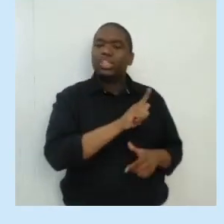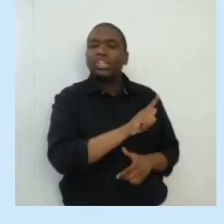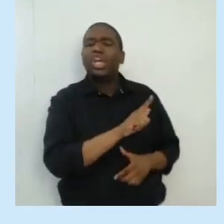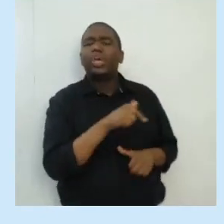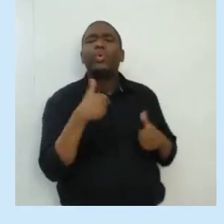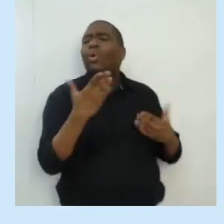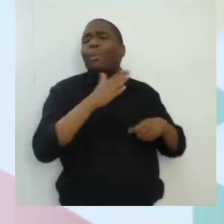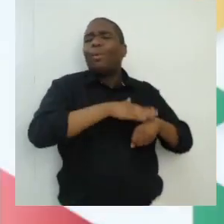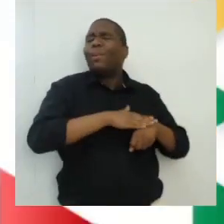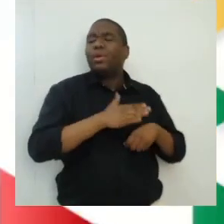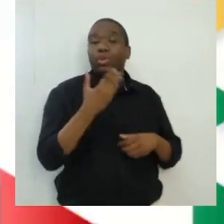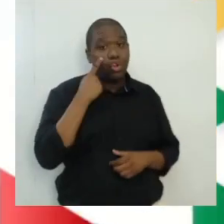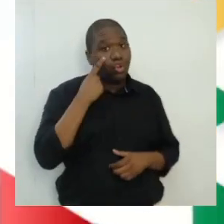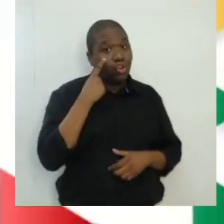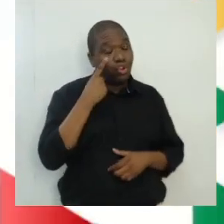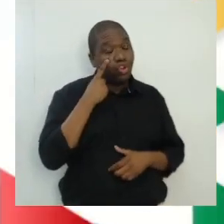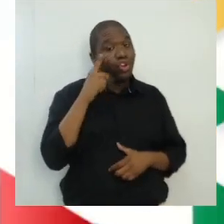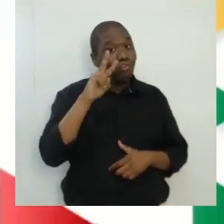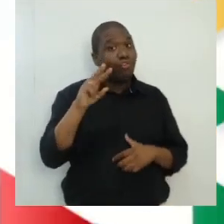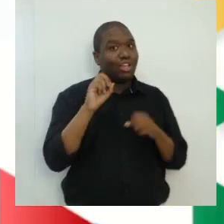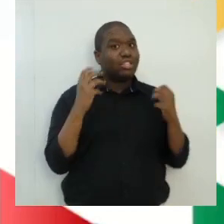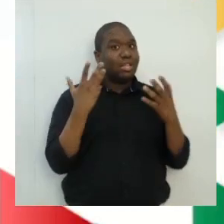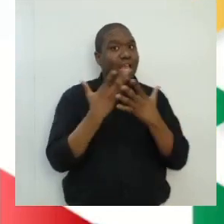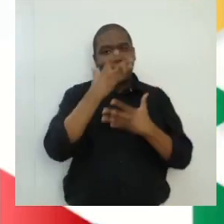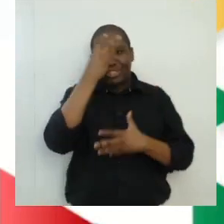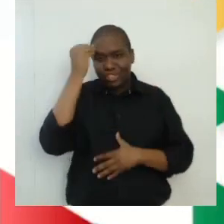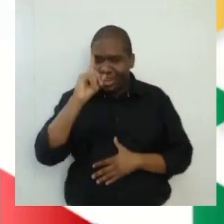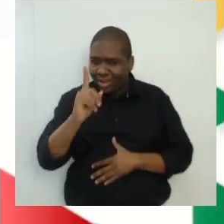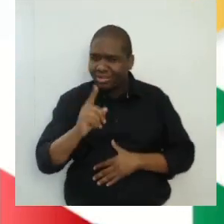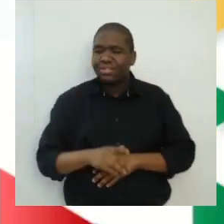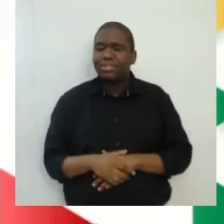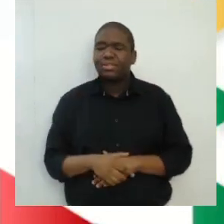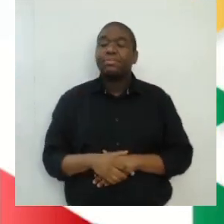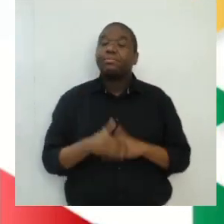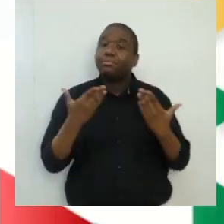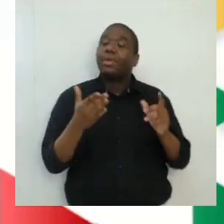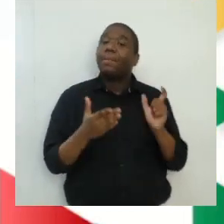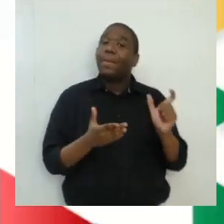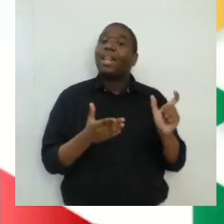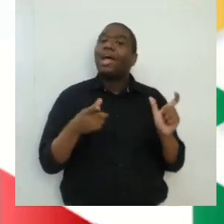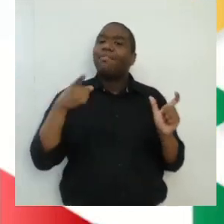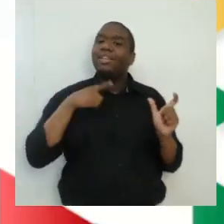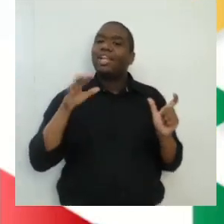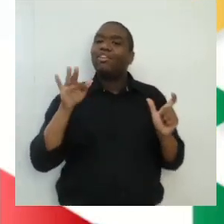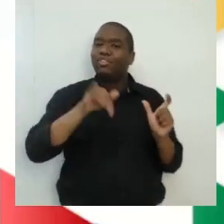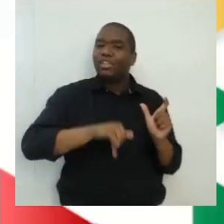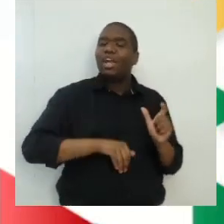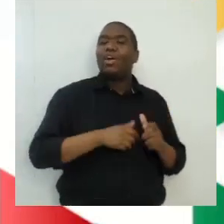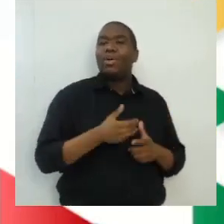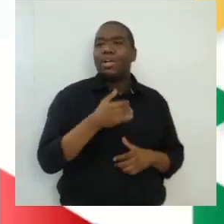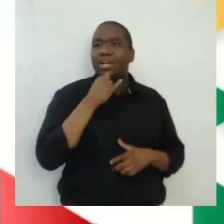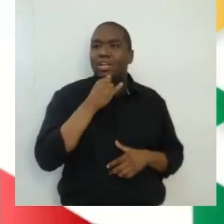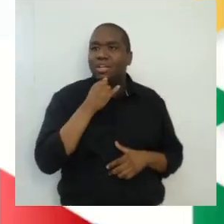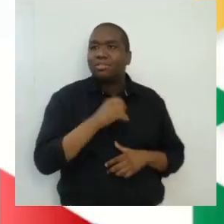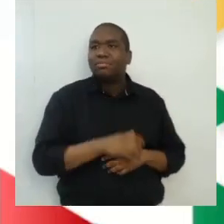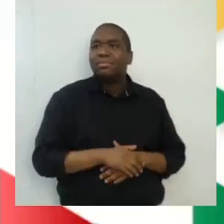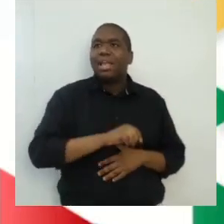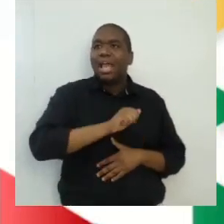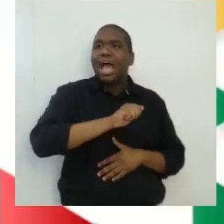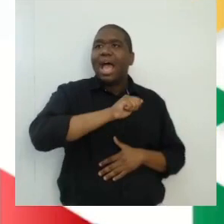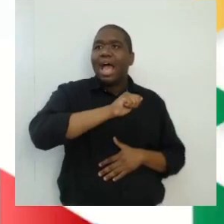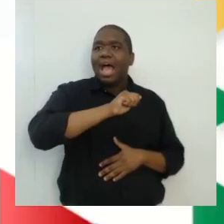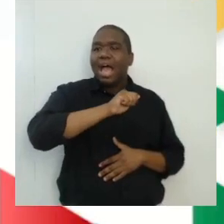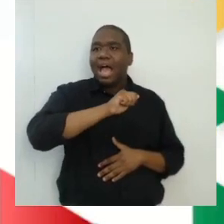dar uma olhadinha? Olha para o slide, não esquece de anotar. Nas palavras que terminam em ágil, égil,